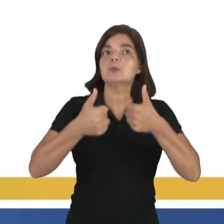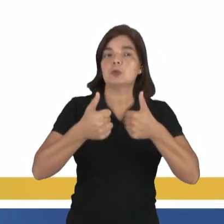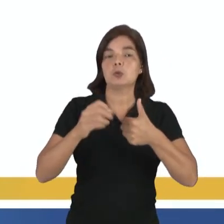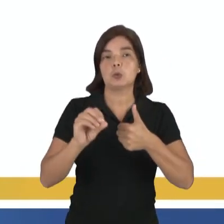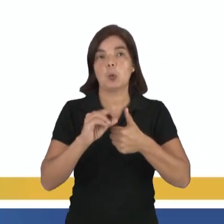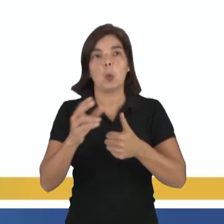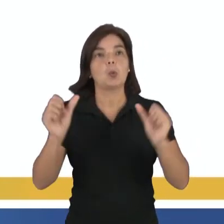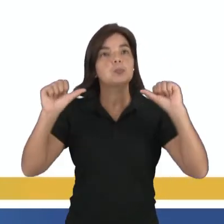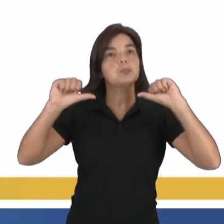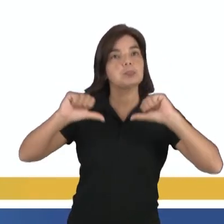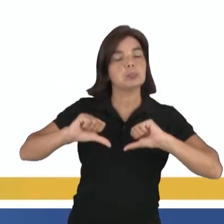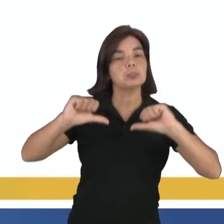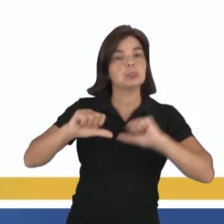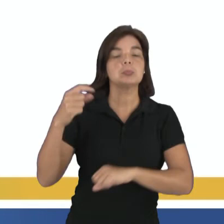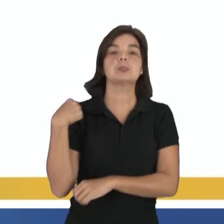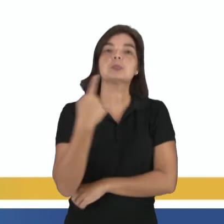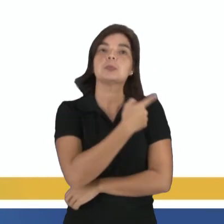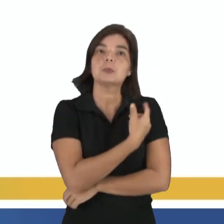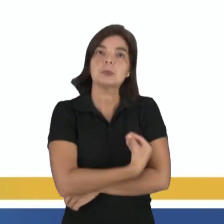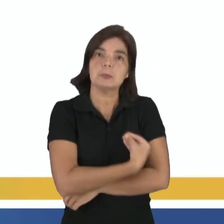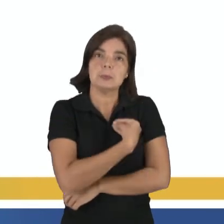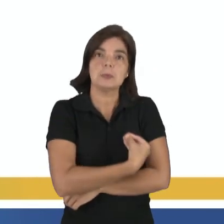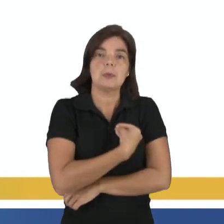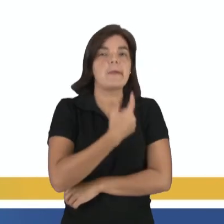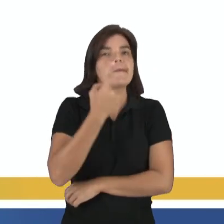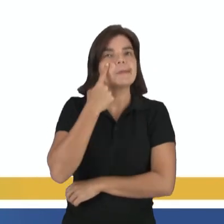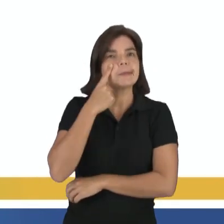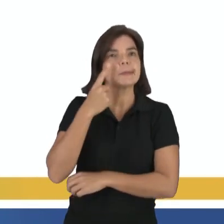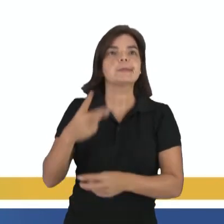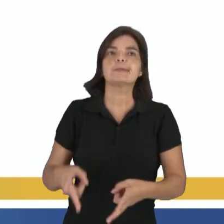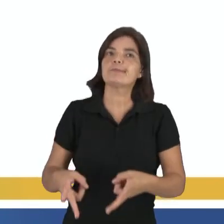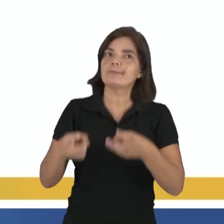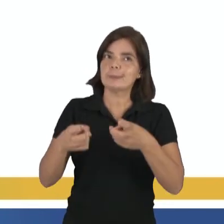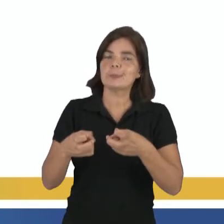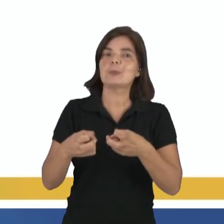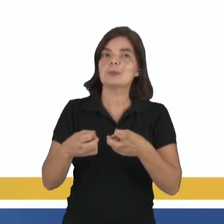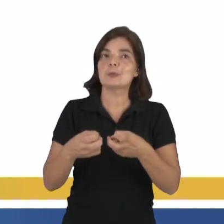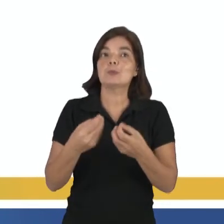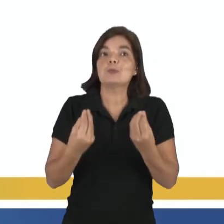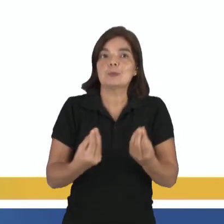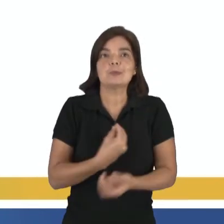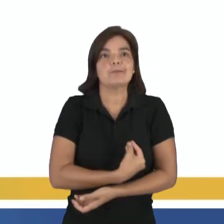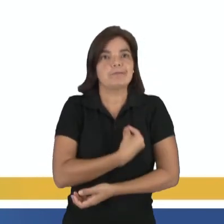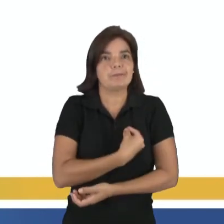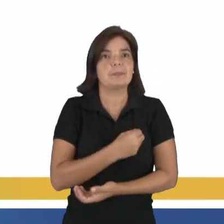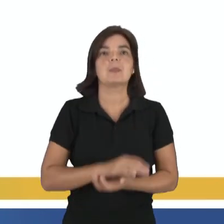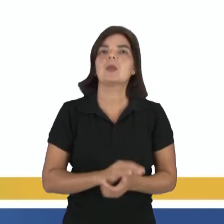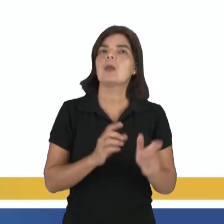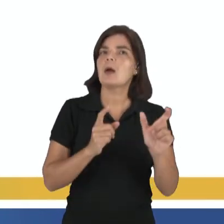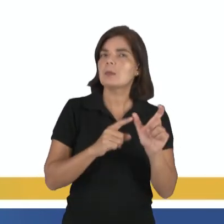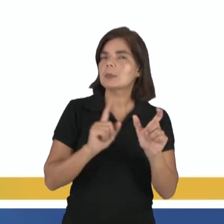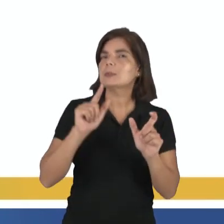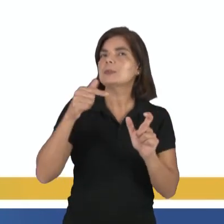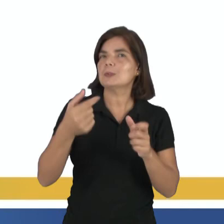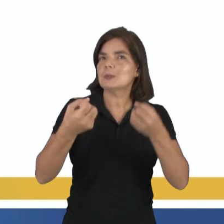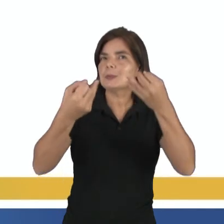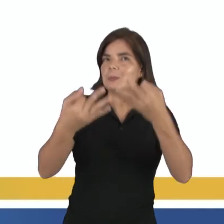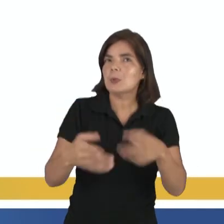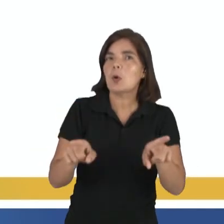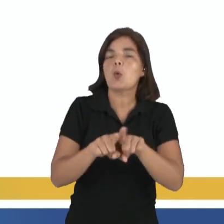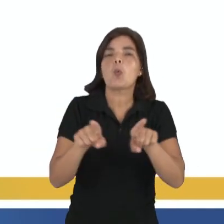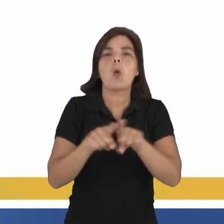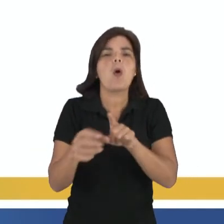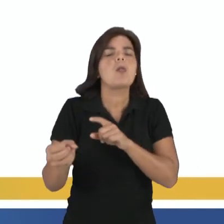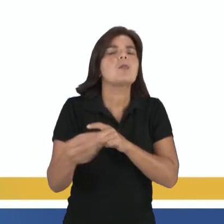influenciar positivamente e ou negativamente em nossas vidas, levando em conta principalmente o cenário atual. Em outras palavras,